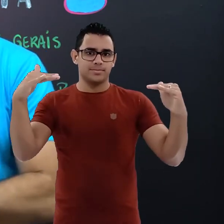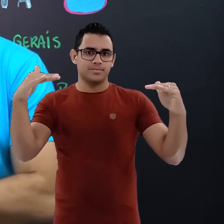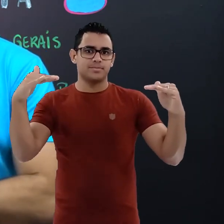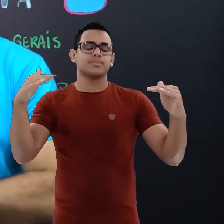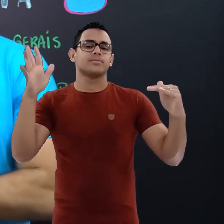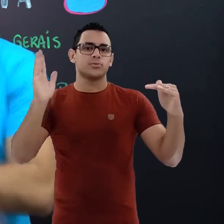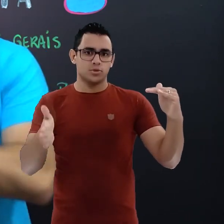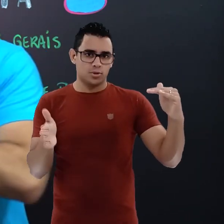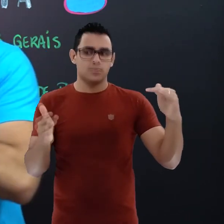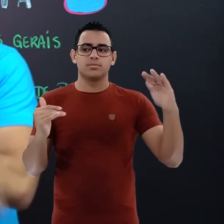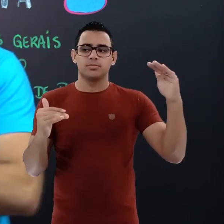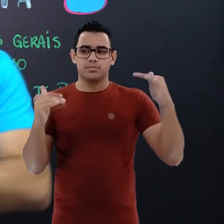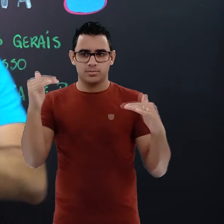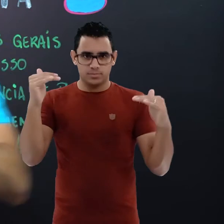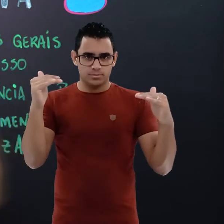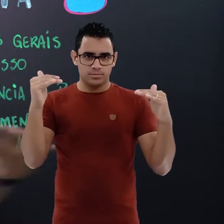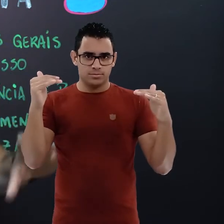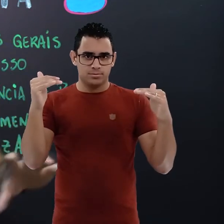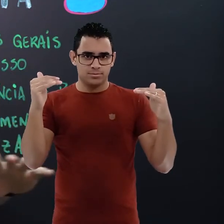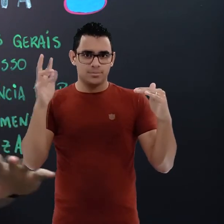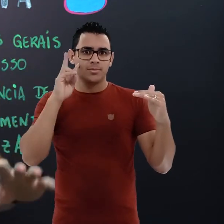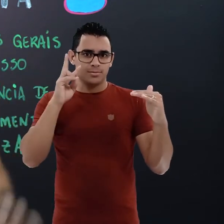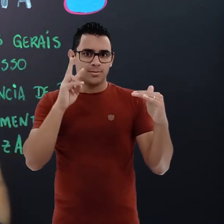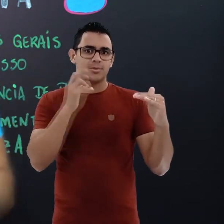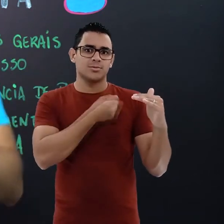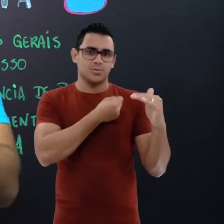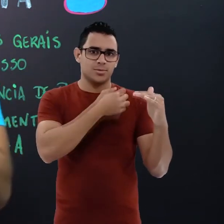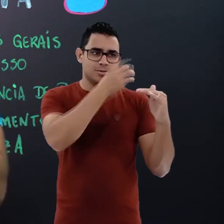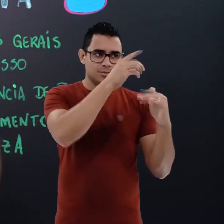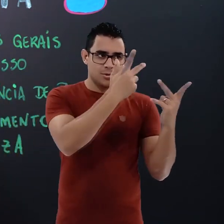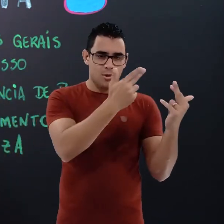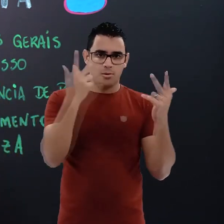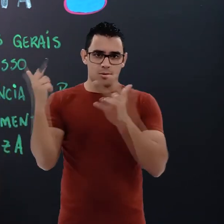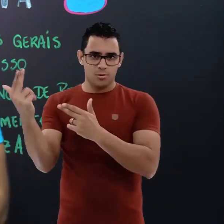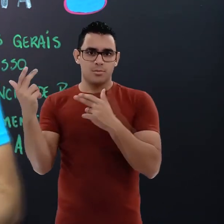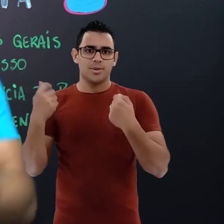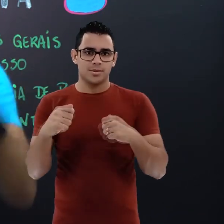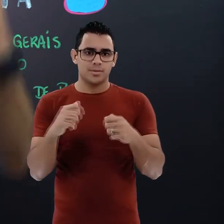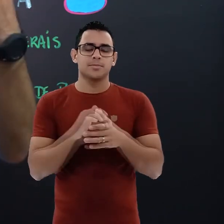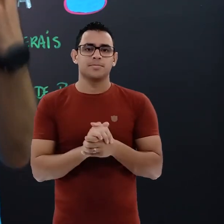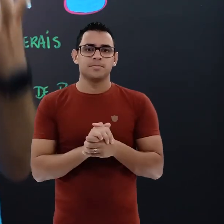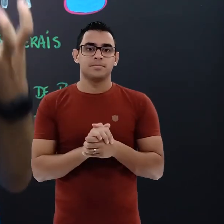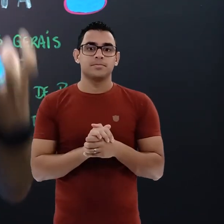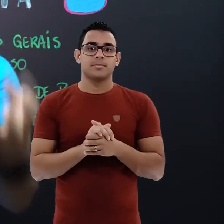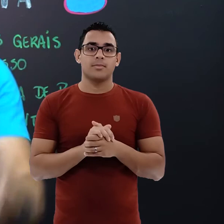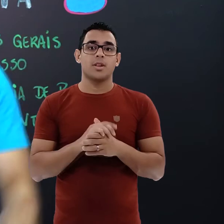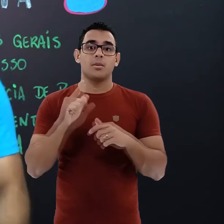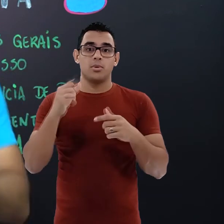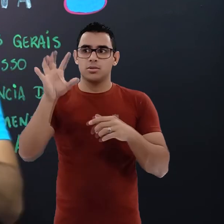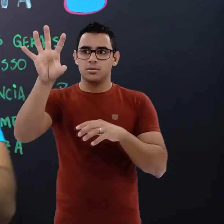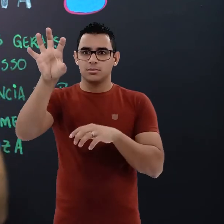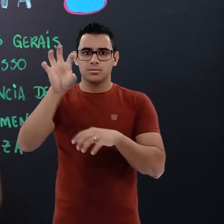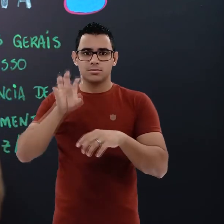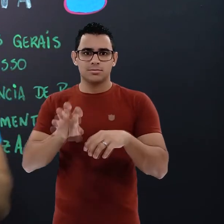essa equação. A gente já viu o balanceamento de 3 métodos. Você vai balancear essa equação. Balanceou, retira os